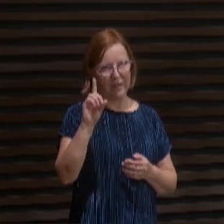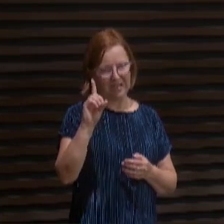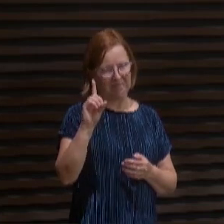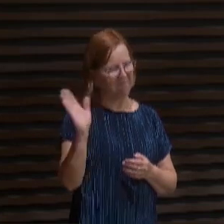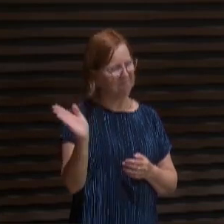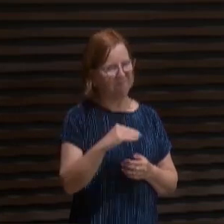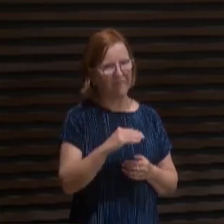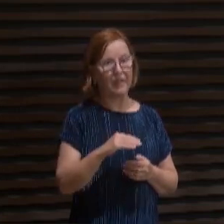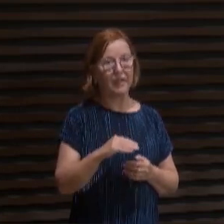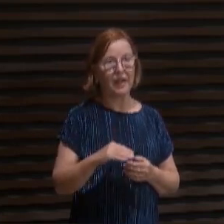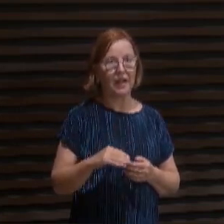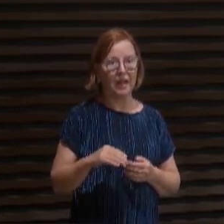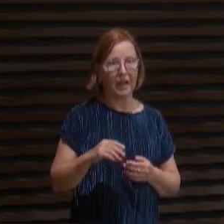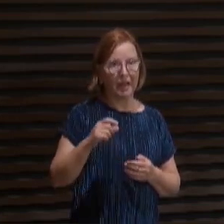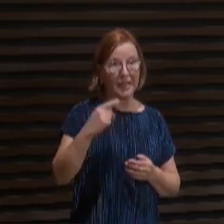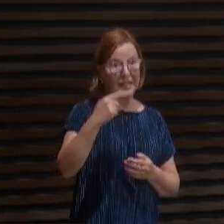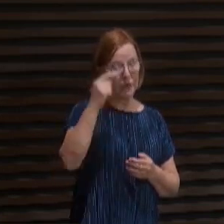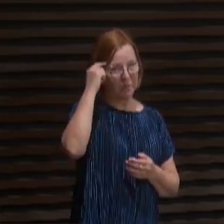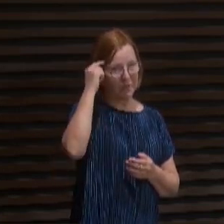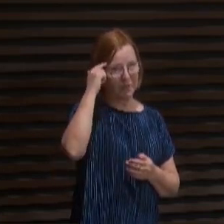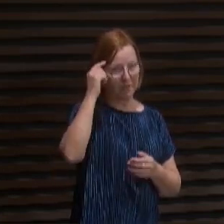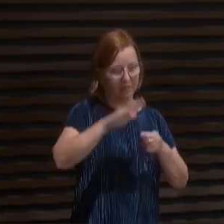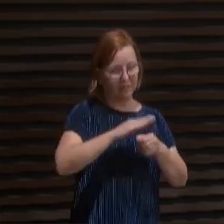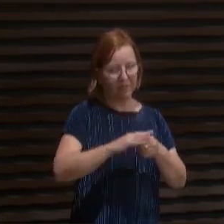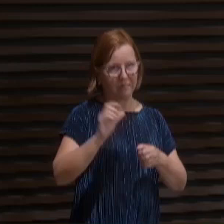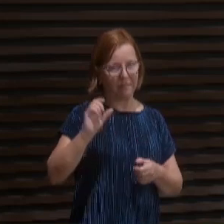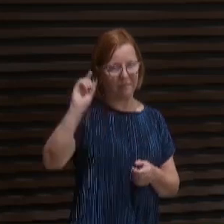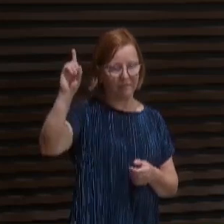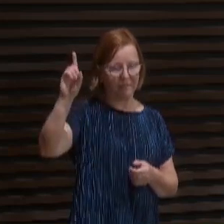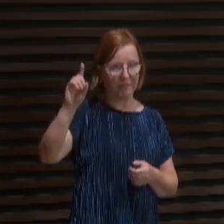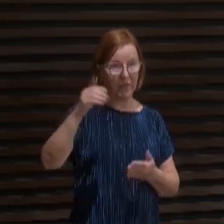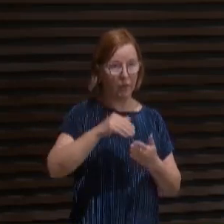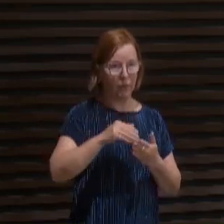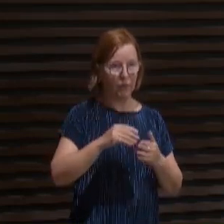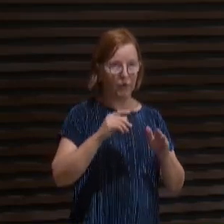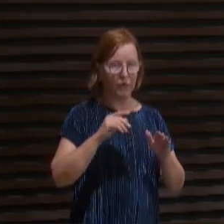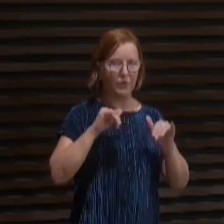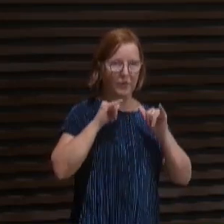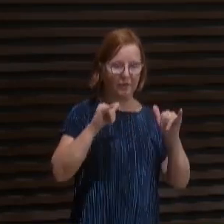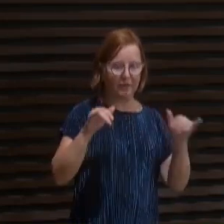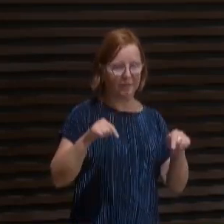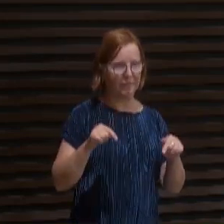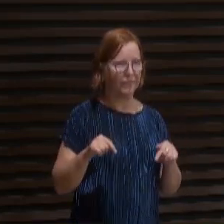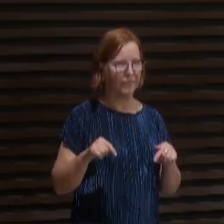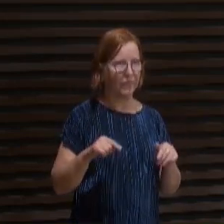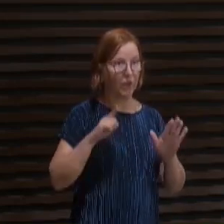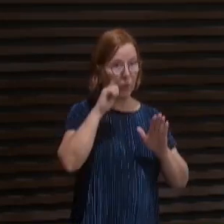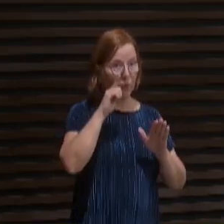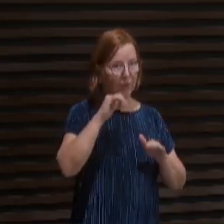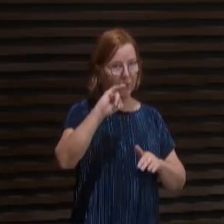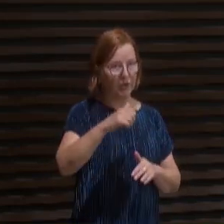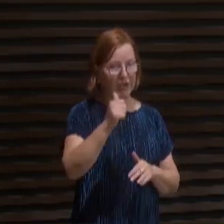pensamentos sejam cultivados pela palavra de Deus. E a última coisa que eu quero deixar aqui é o seguinte: cuidado com Janes